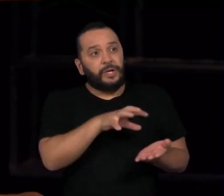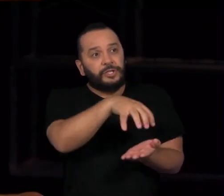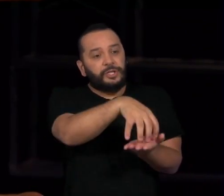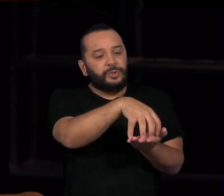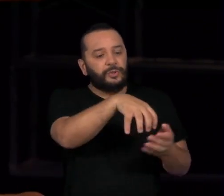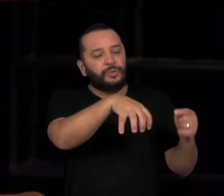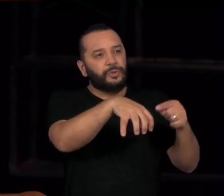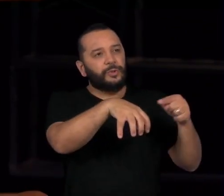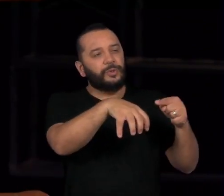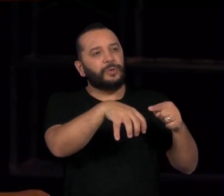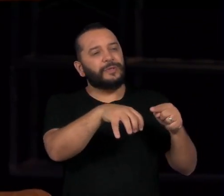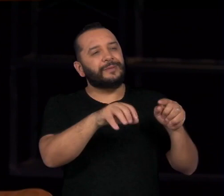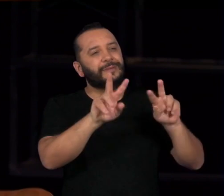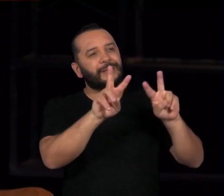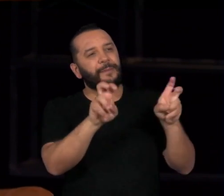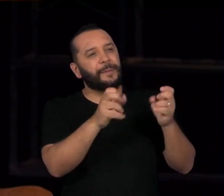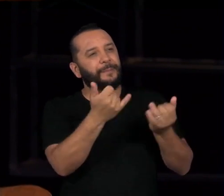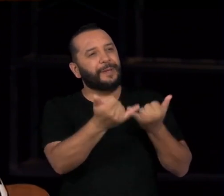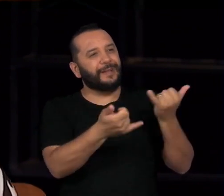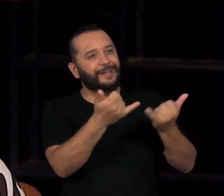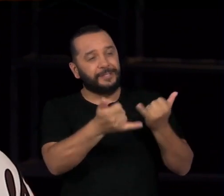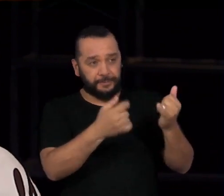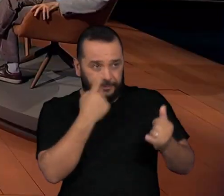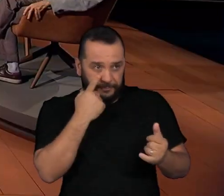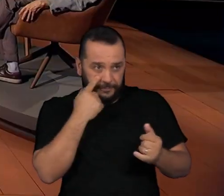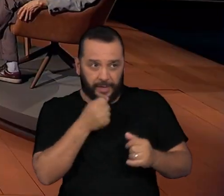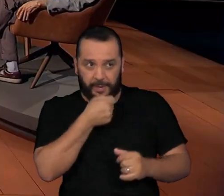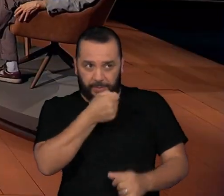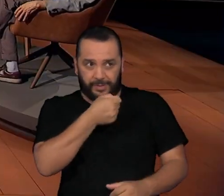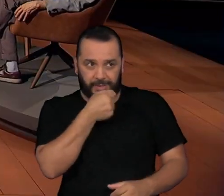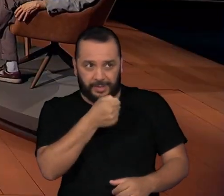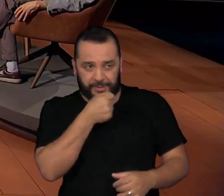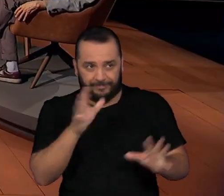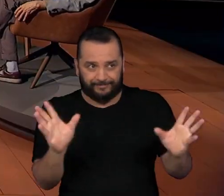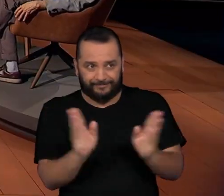brincante a gente também montou um quadro sobre ele vamos